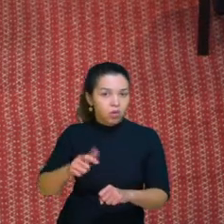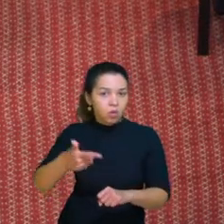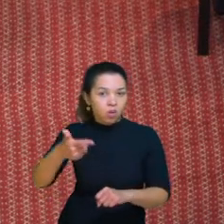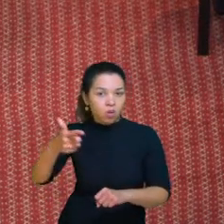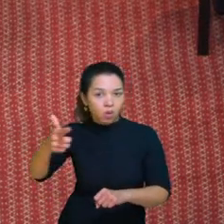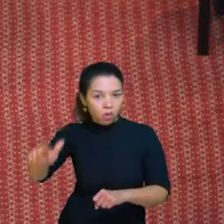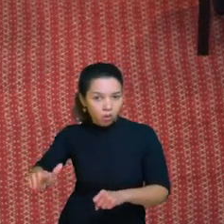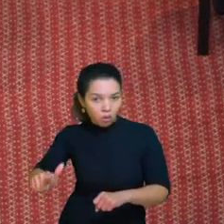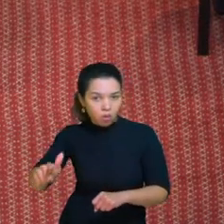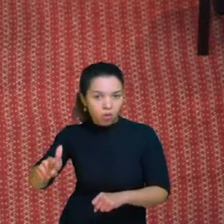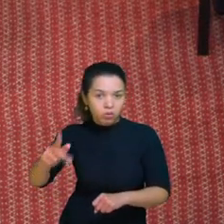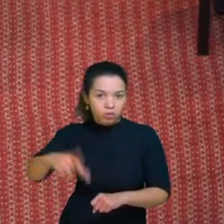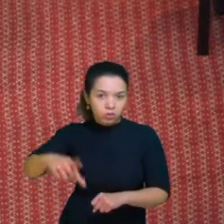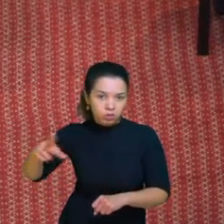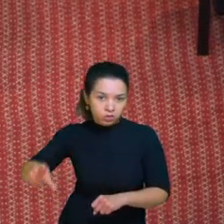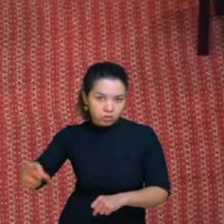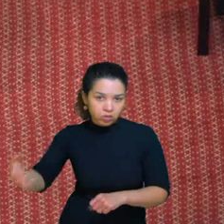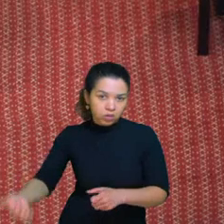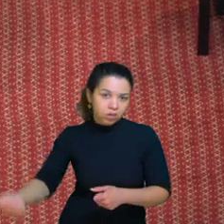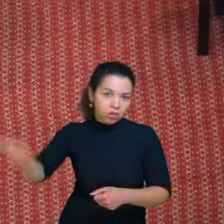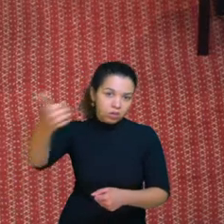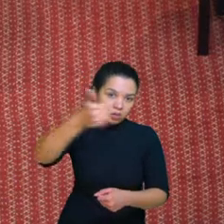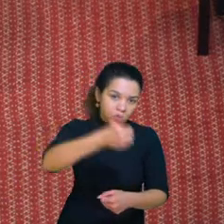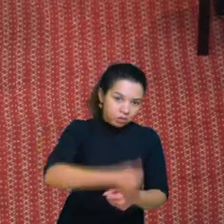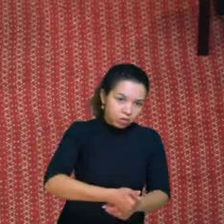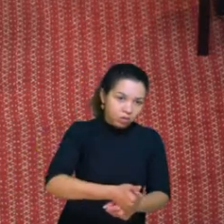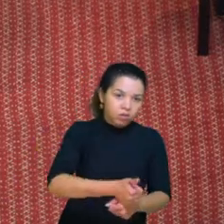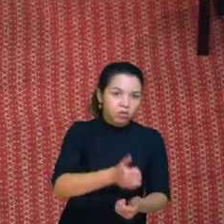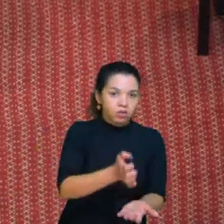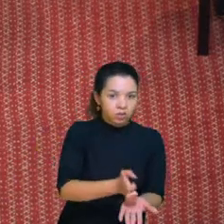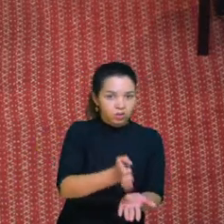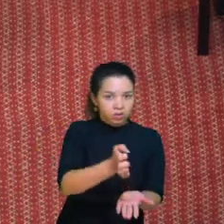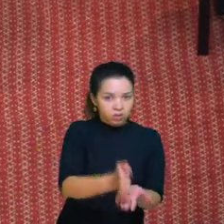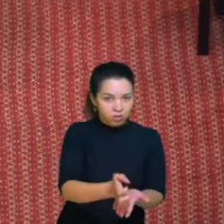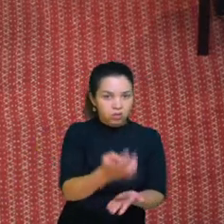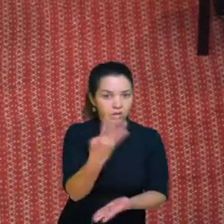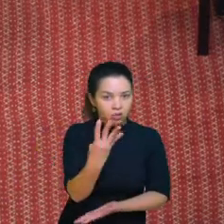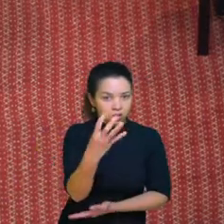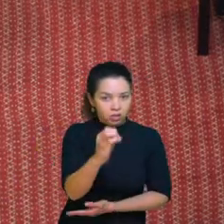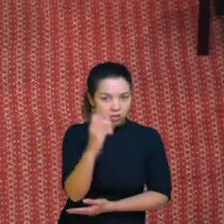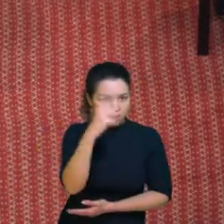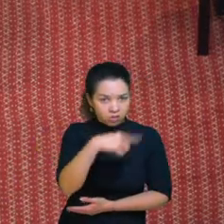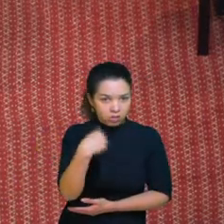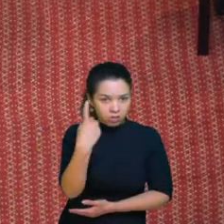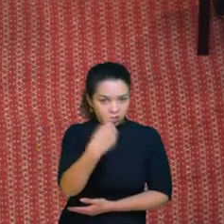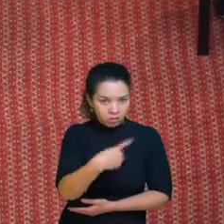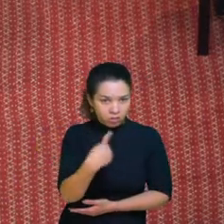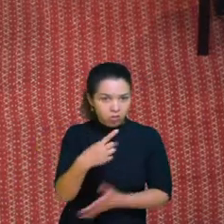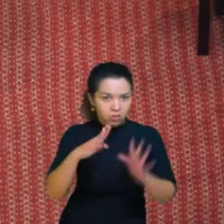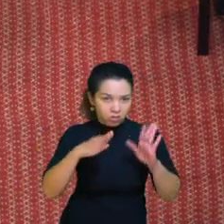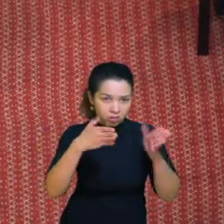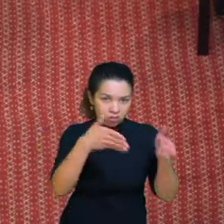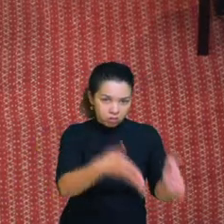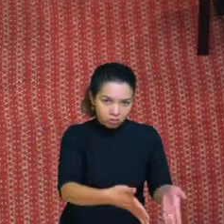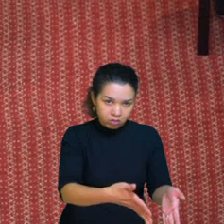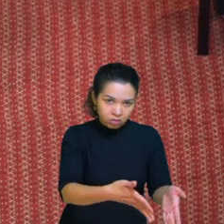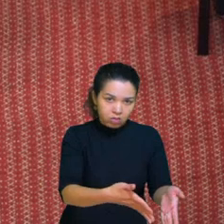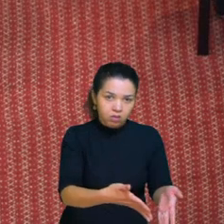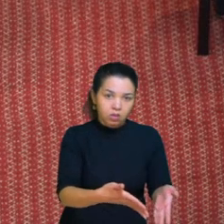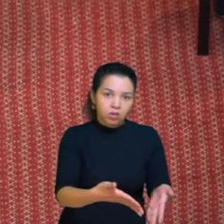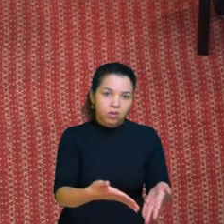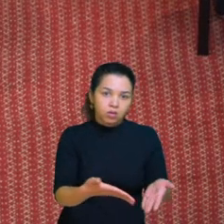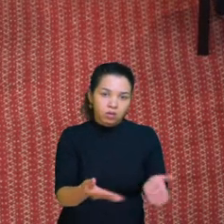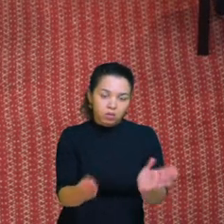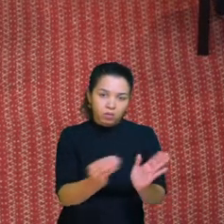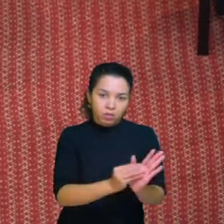efetive Que constitua seu plano de carreira com 40 horas e dedicação exclusiva inclusive como é pautado ali no